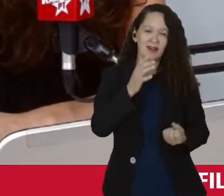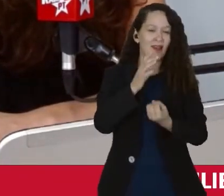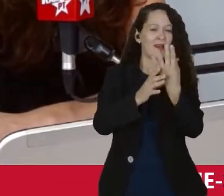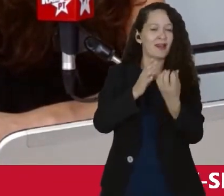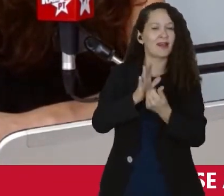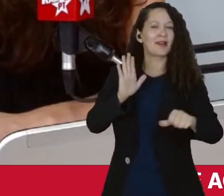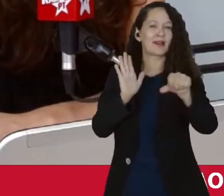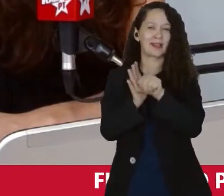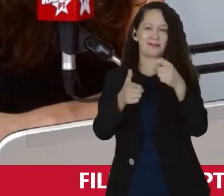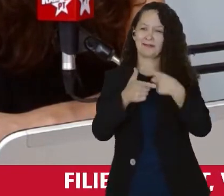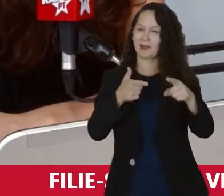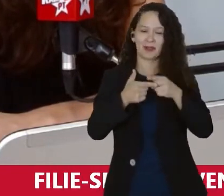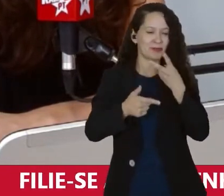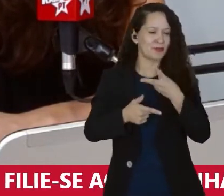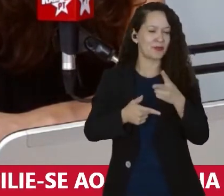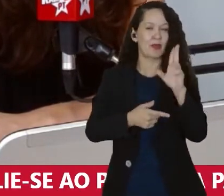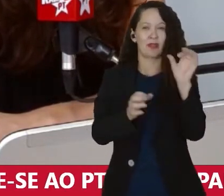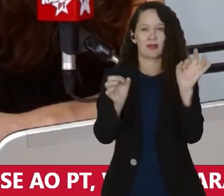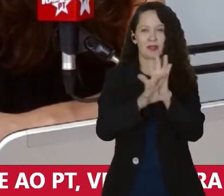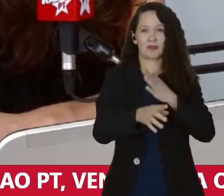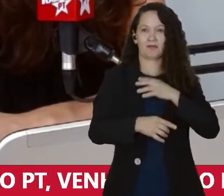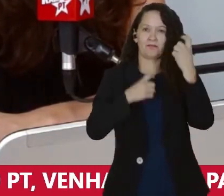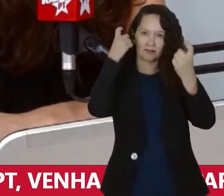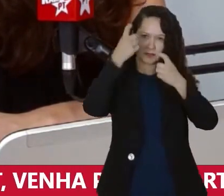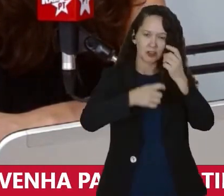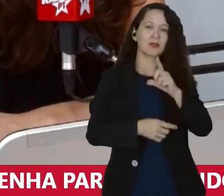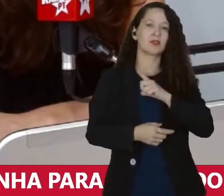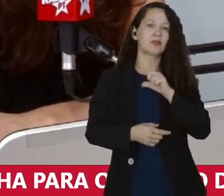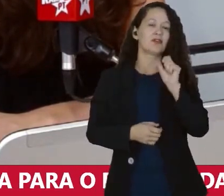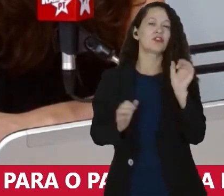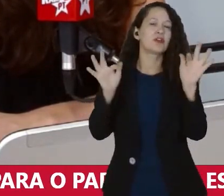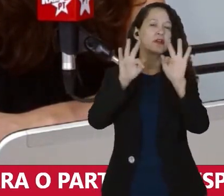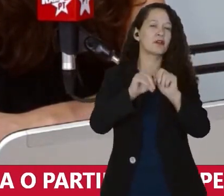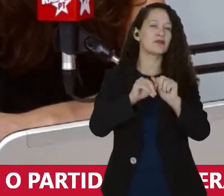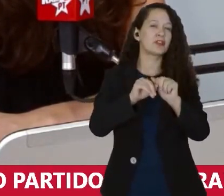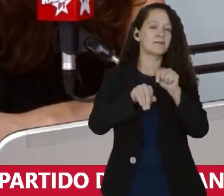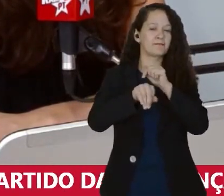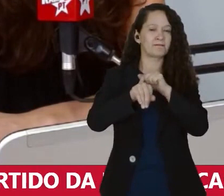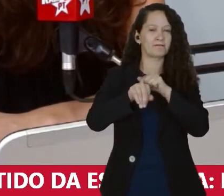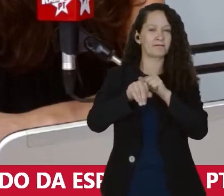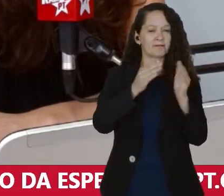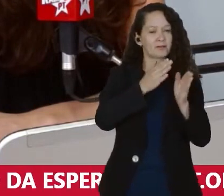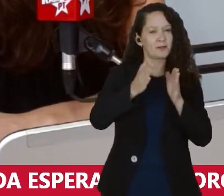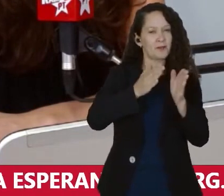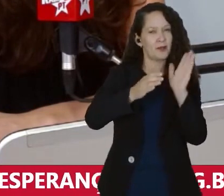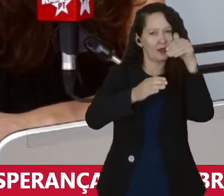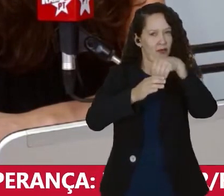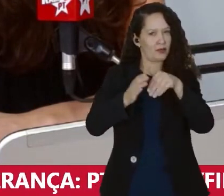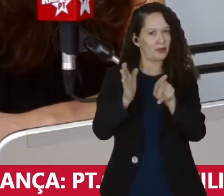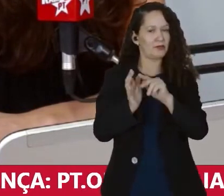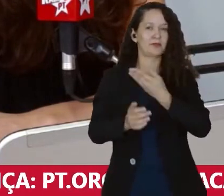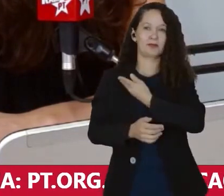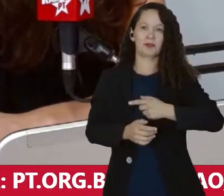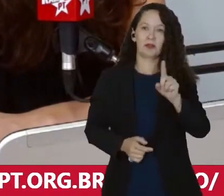é uma crise atrás da outra. Eu tinha uma preocupação muito grande de, ao final desse ciclo, desse mandato dele,